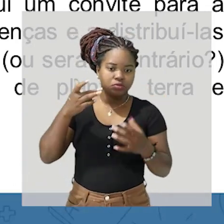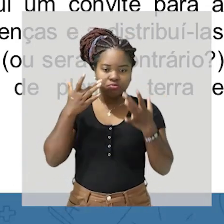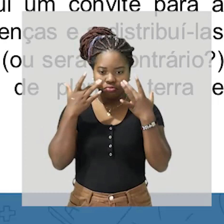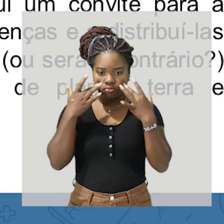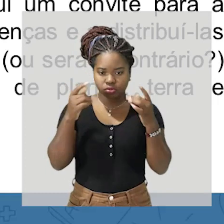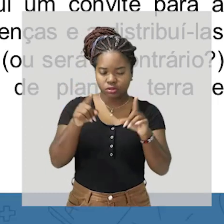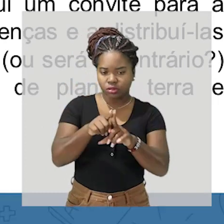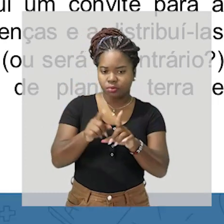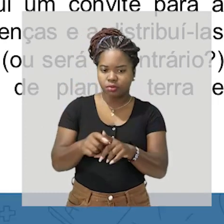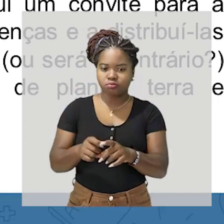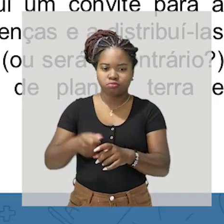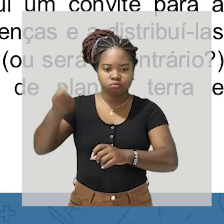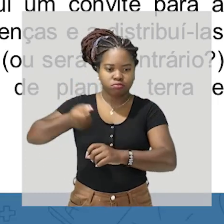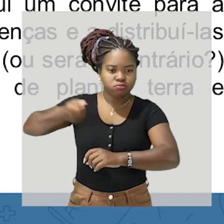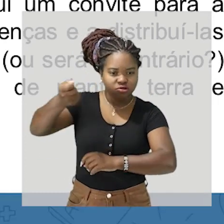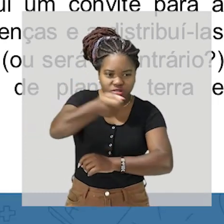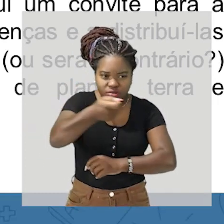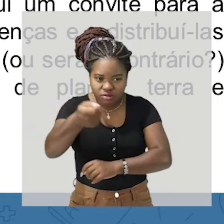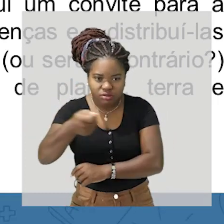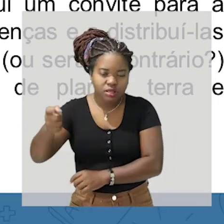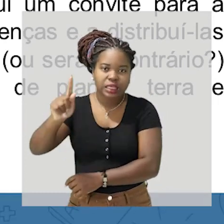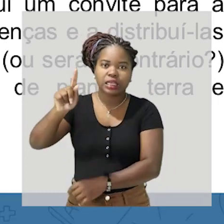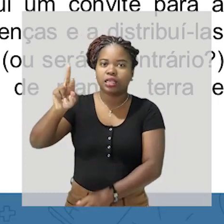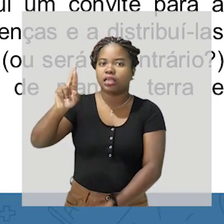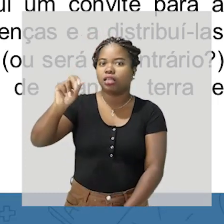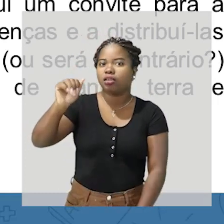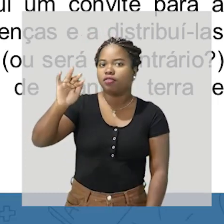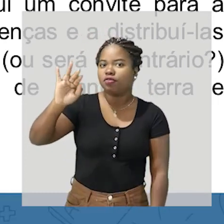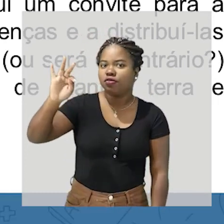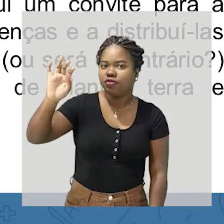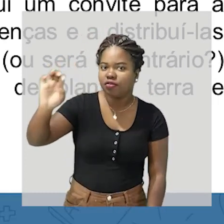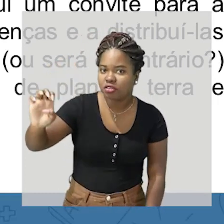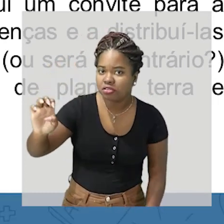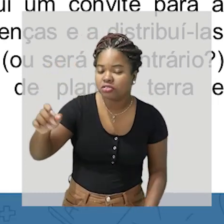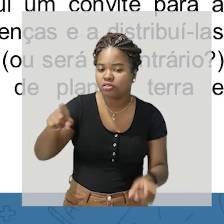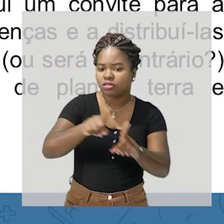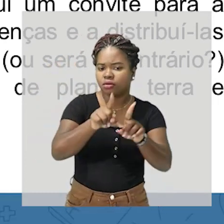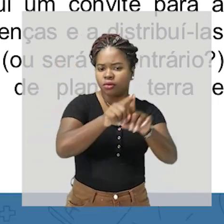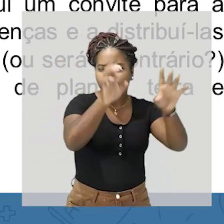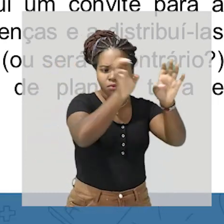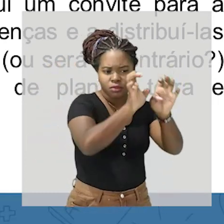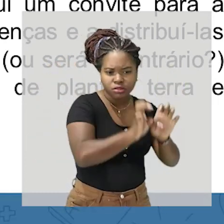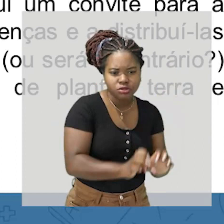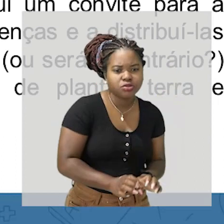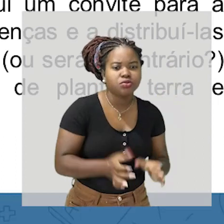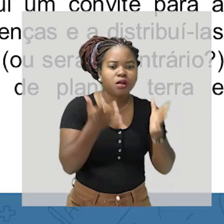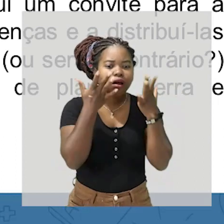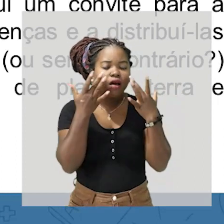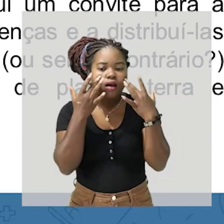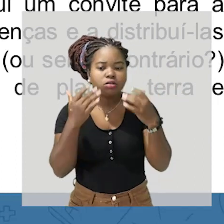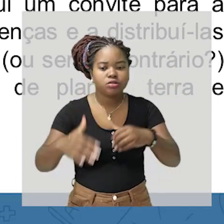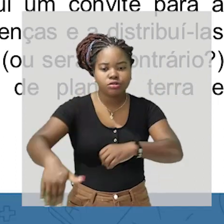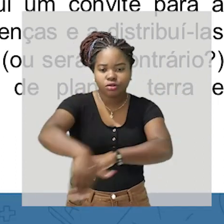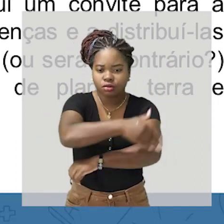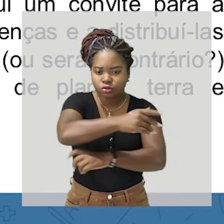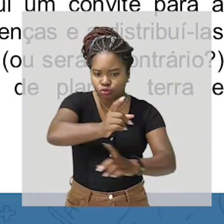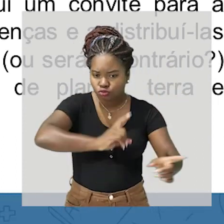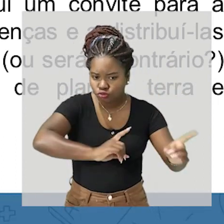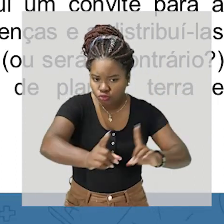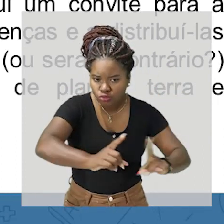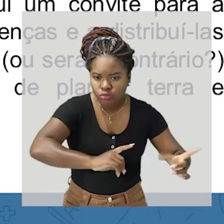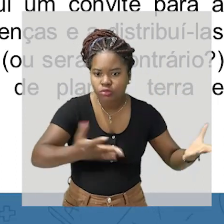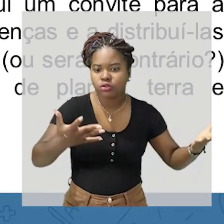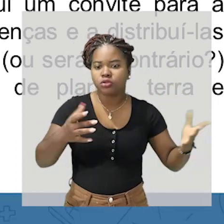um grafite, na forma de uma estrutura de teatro de rua. Quer dizer, a intervenção tem uma série